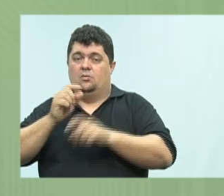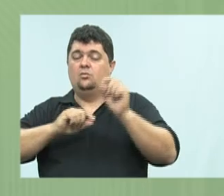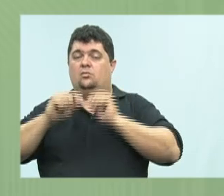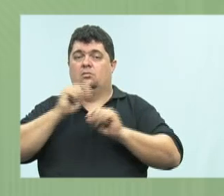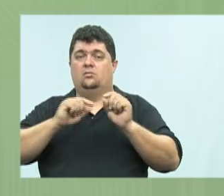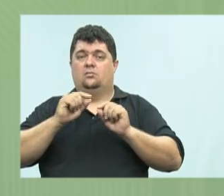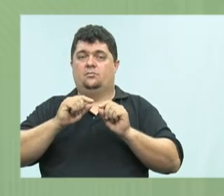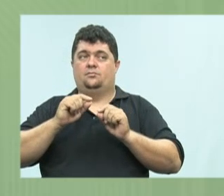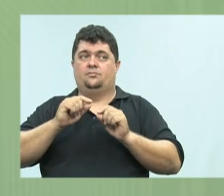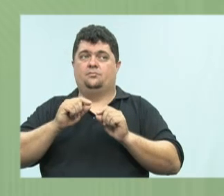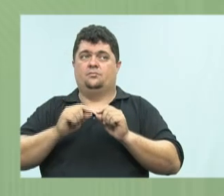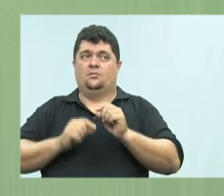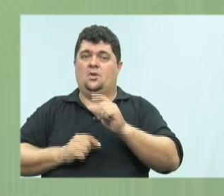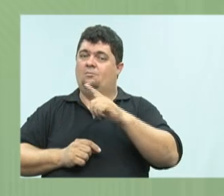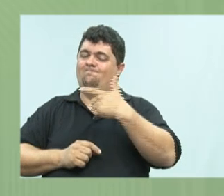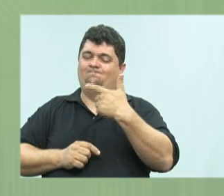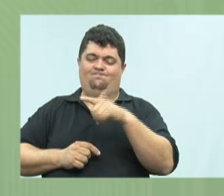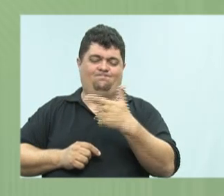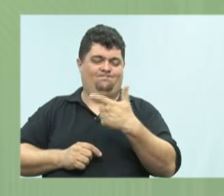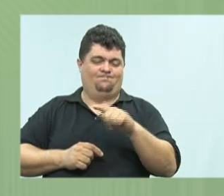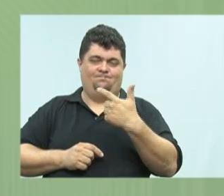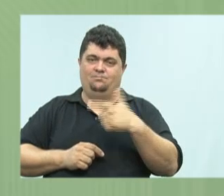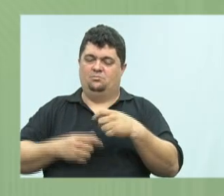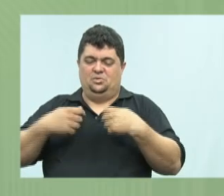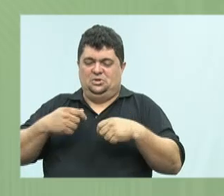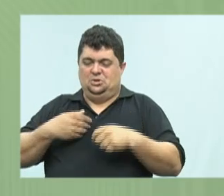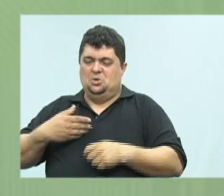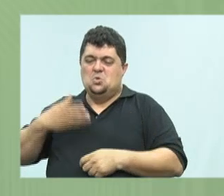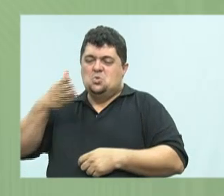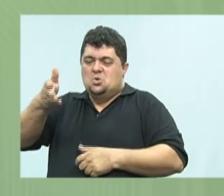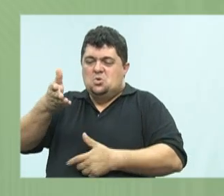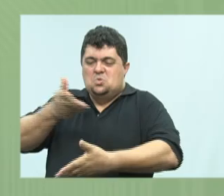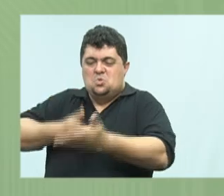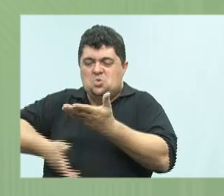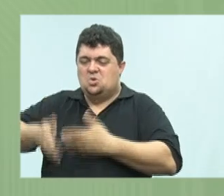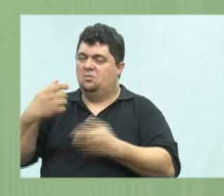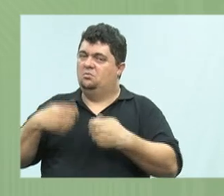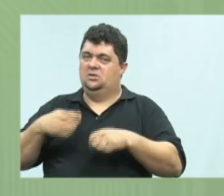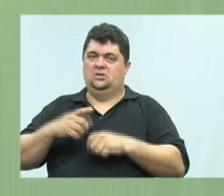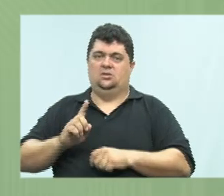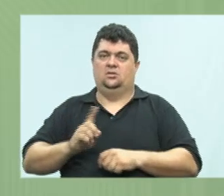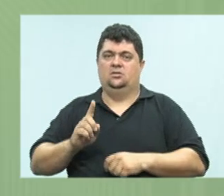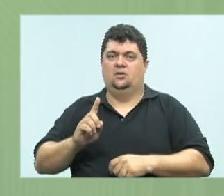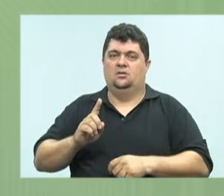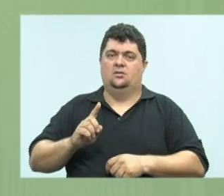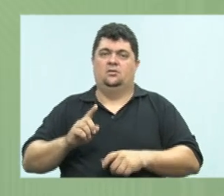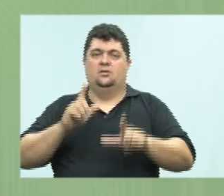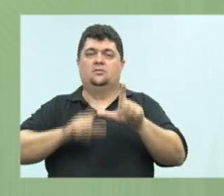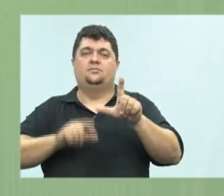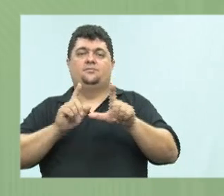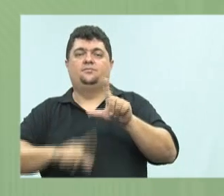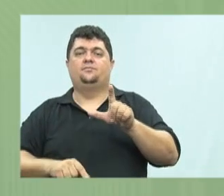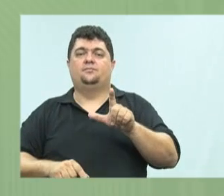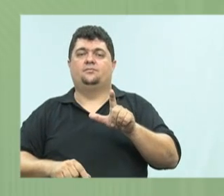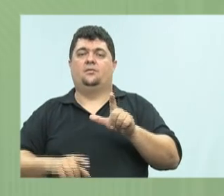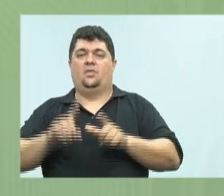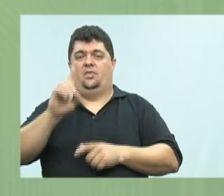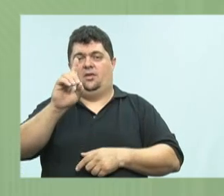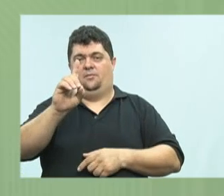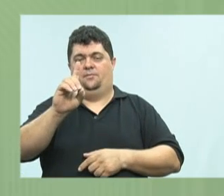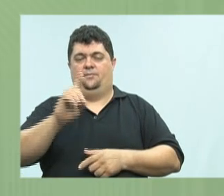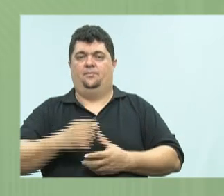o quê? Não requer intervenção. Então, nossa resposta correta é a letra